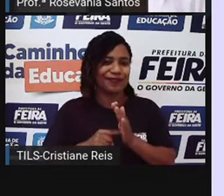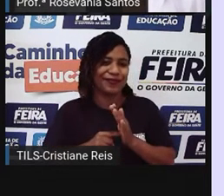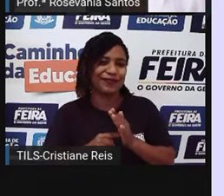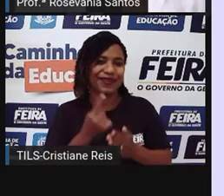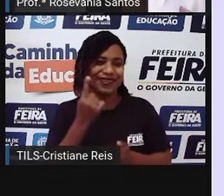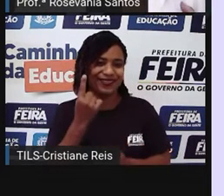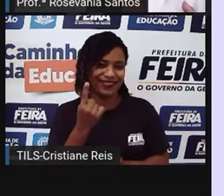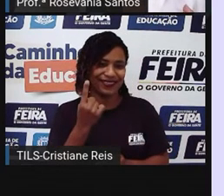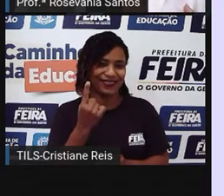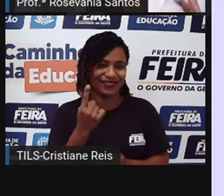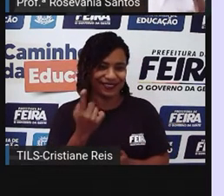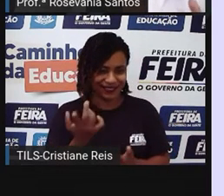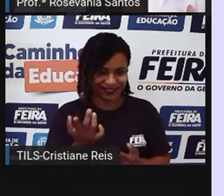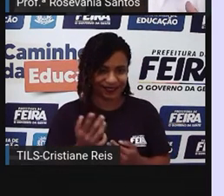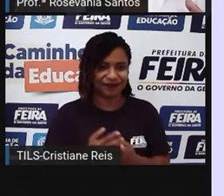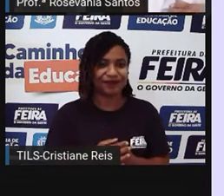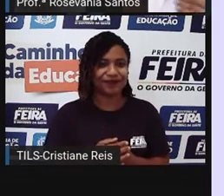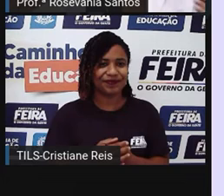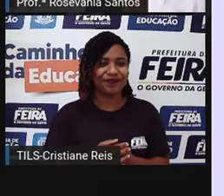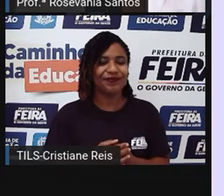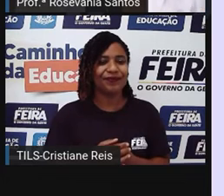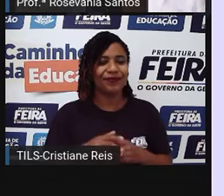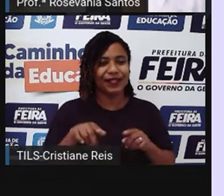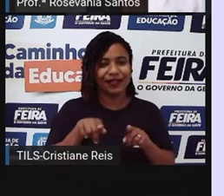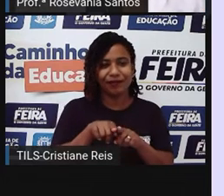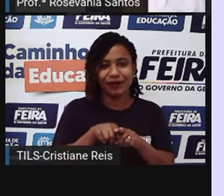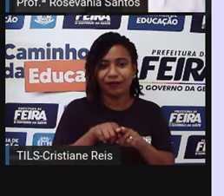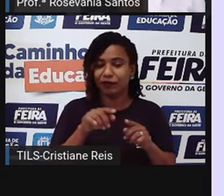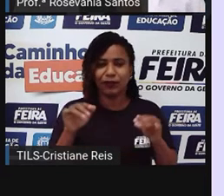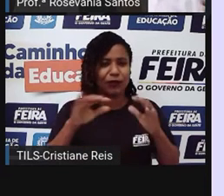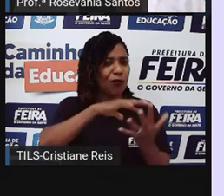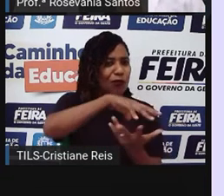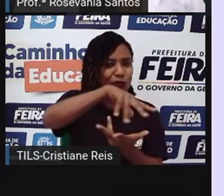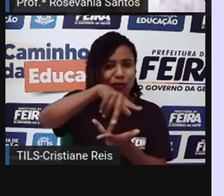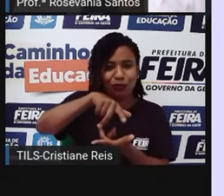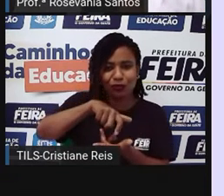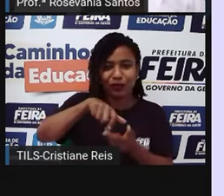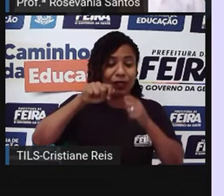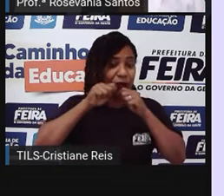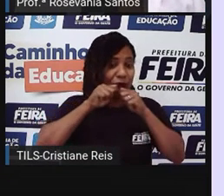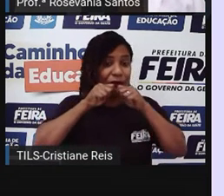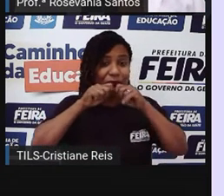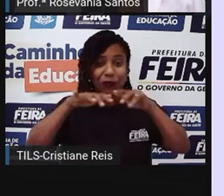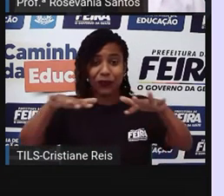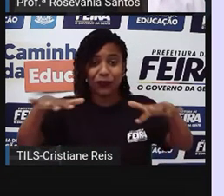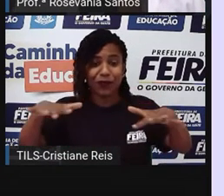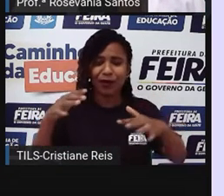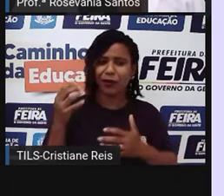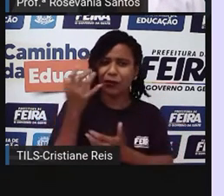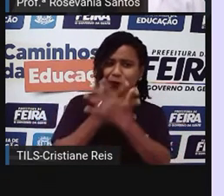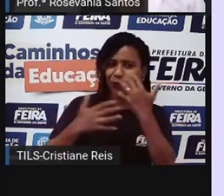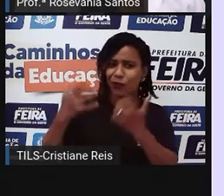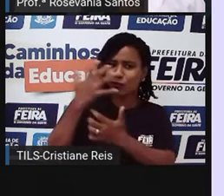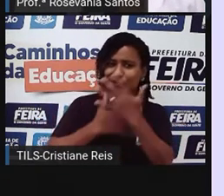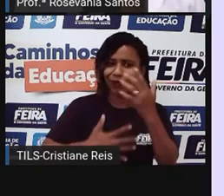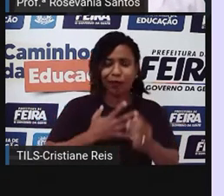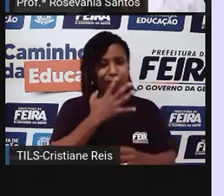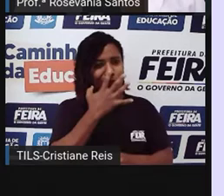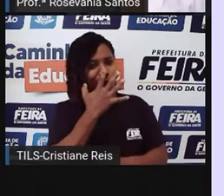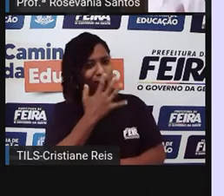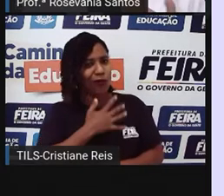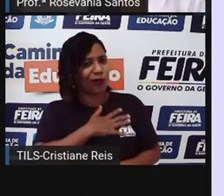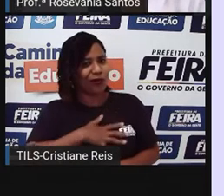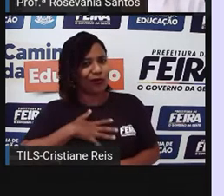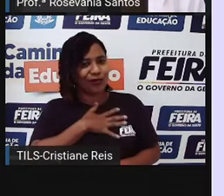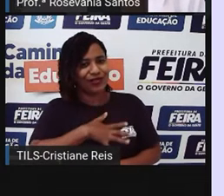vezes, sei lá, de uma hora para outra estoura uma música e todo mundo começa a estar cantando ali. Mas a gente, né,